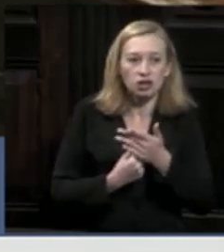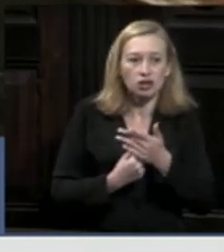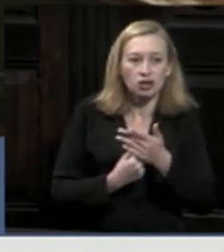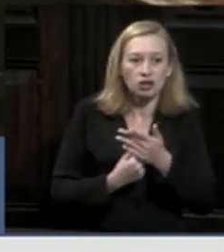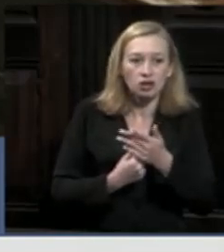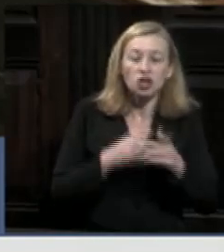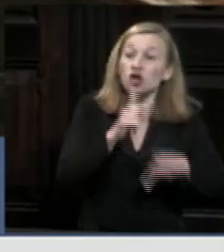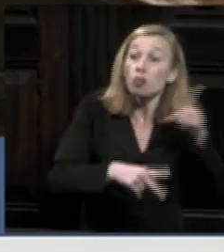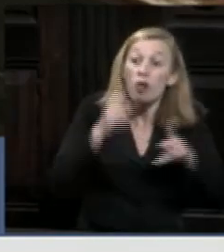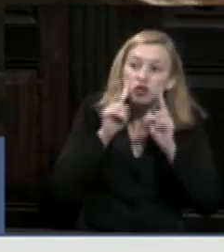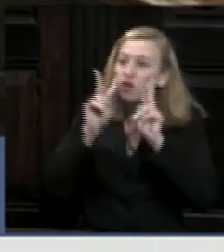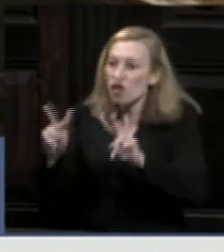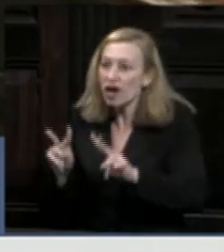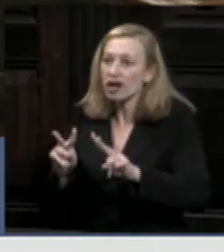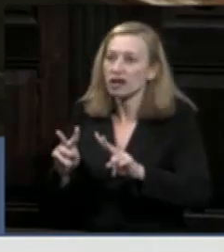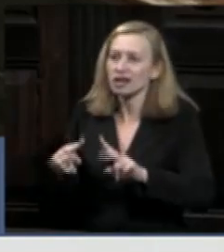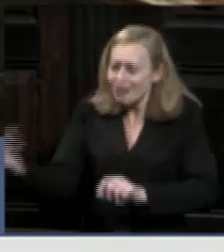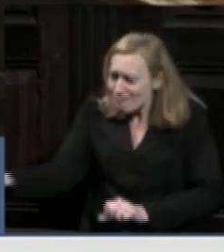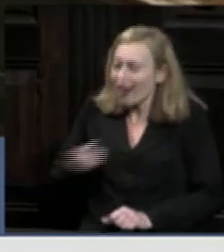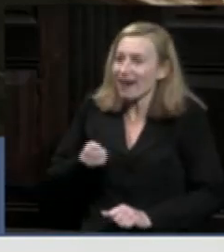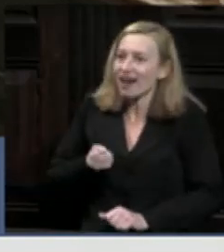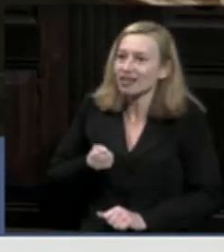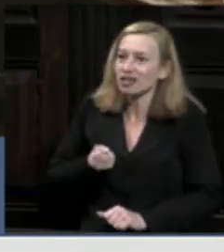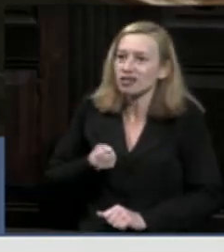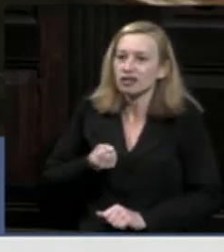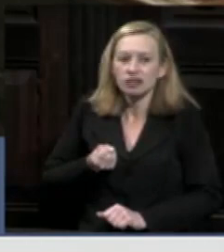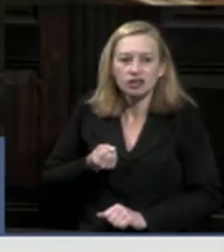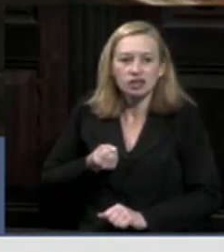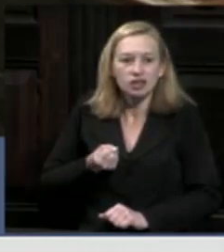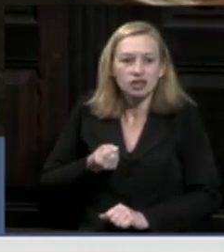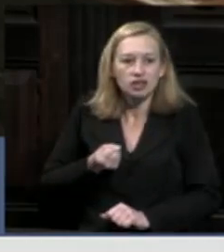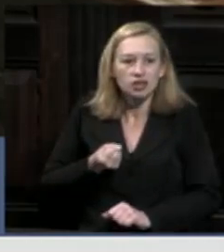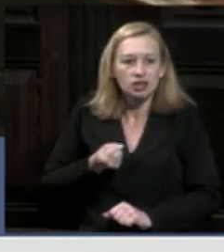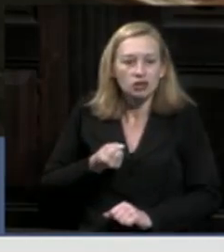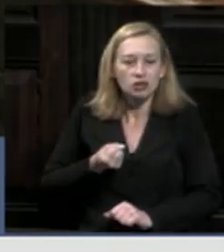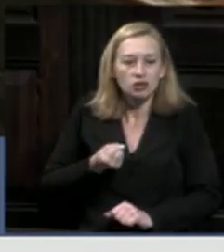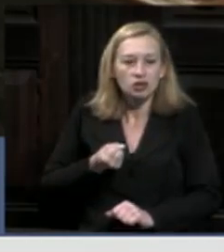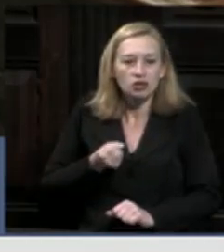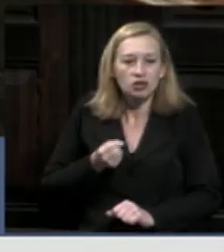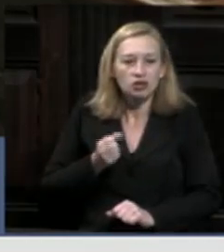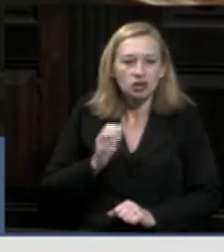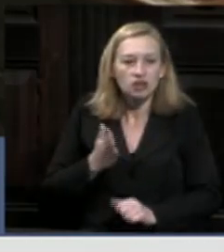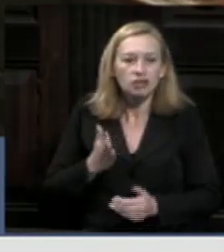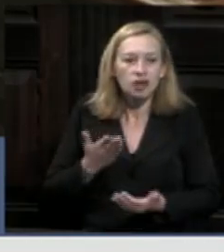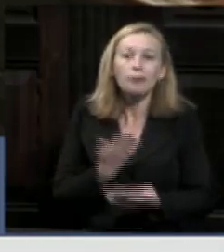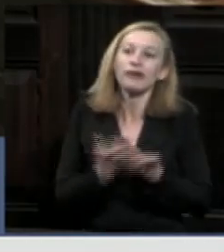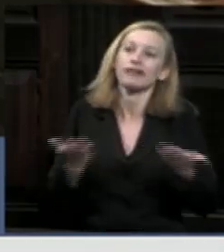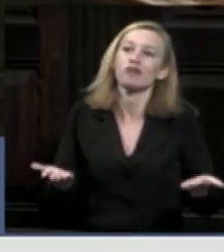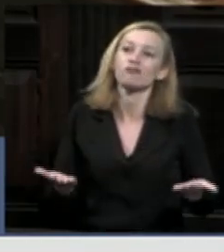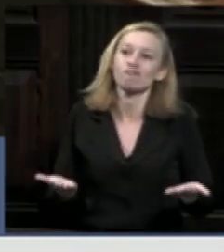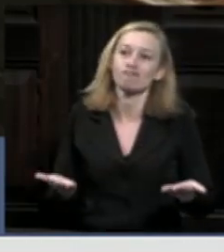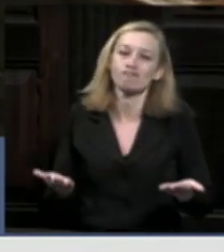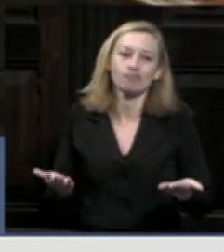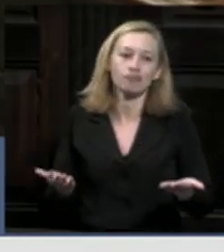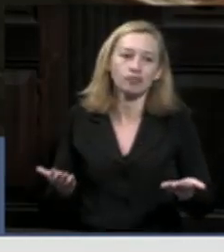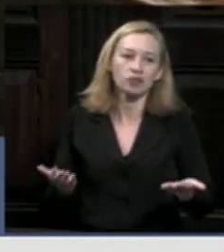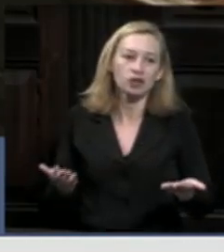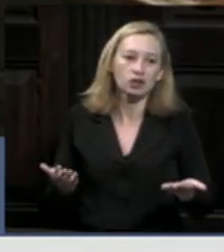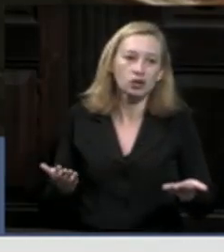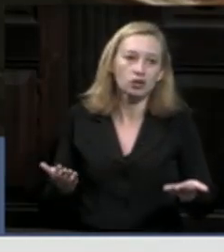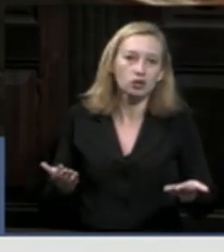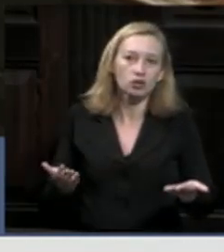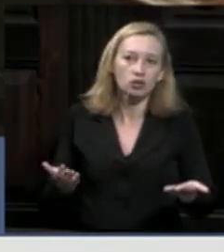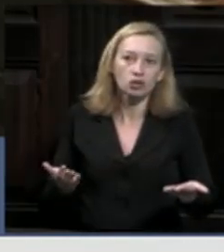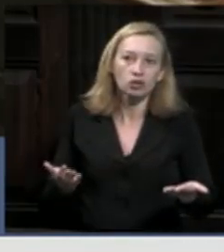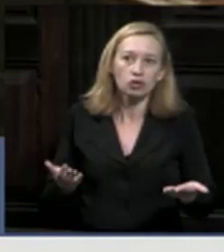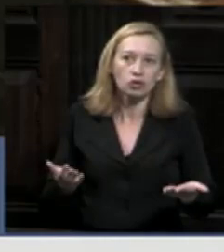essa facada e quem sabe que já perdeu um cara que era filiado ao